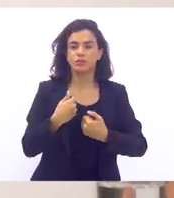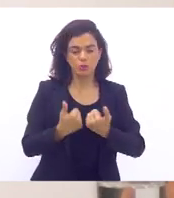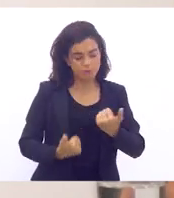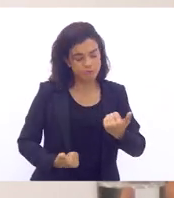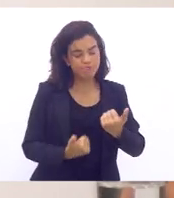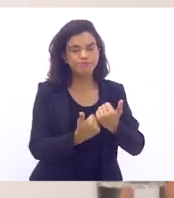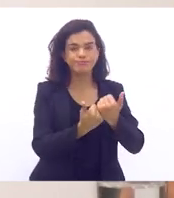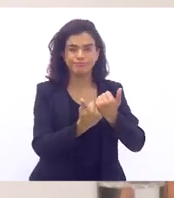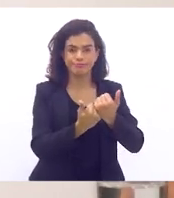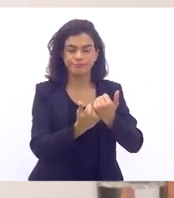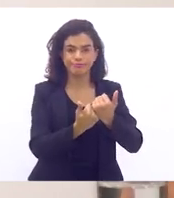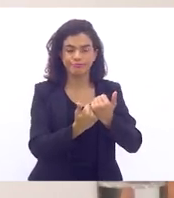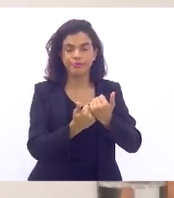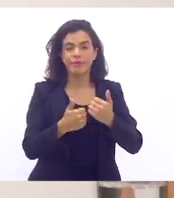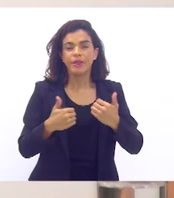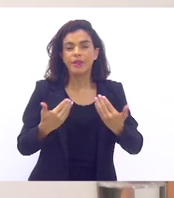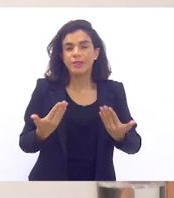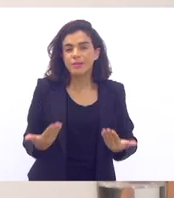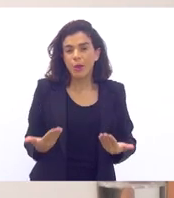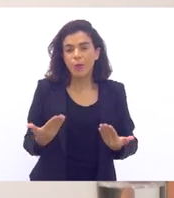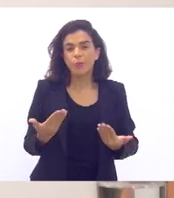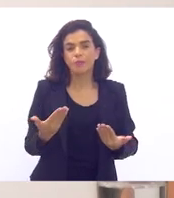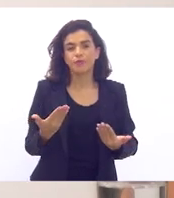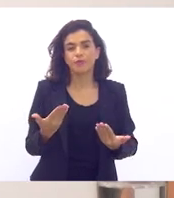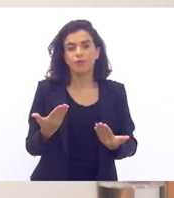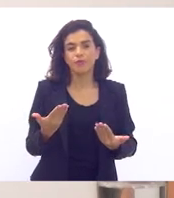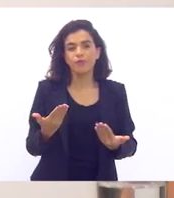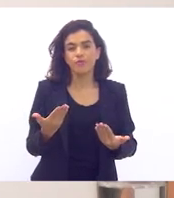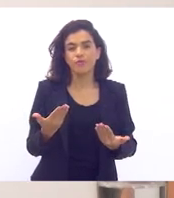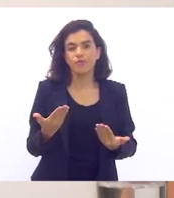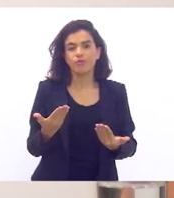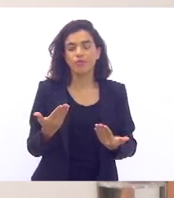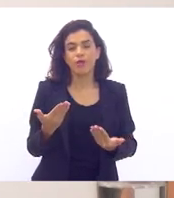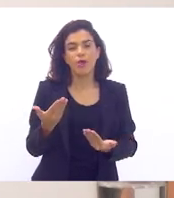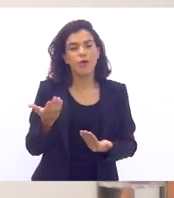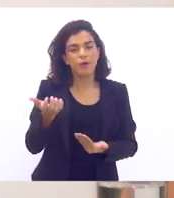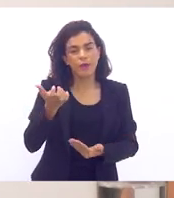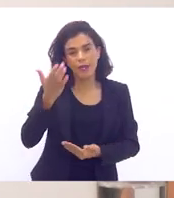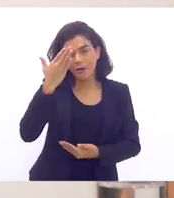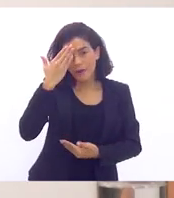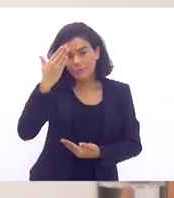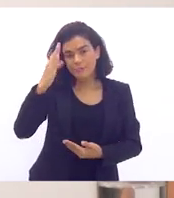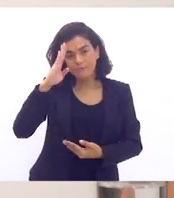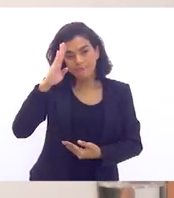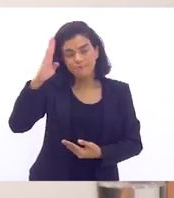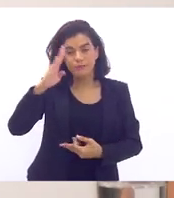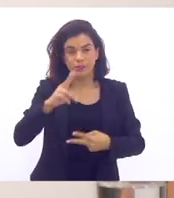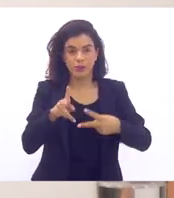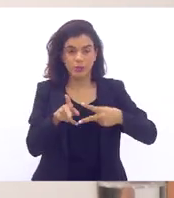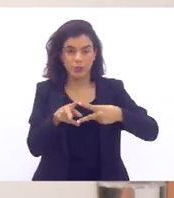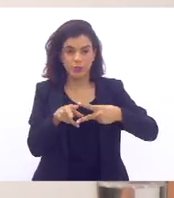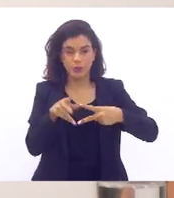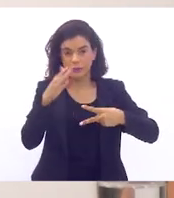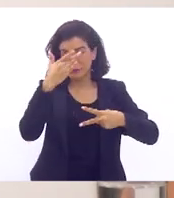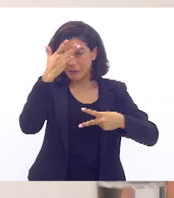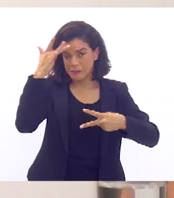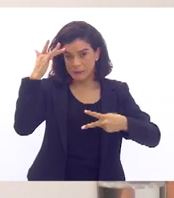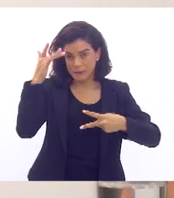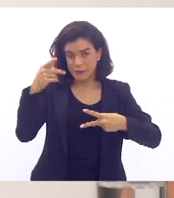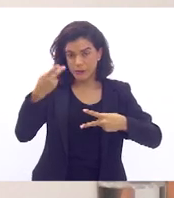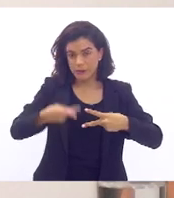braço amigo então eu queria agradecer também aqui Principalmente duas pessoas dessa casa